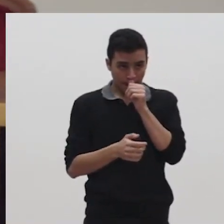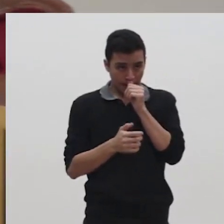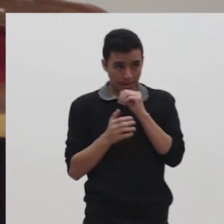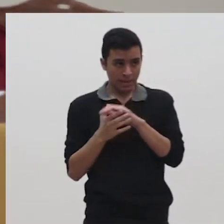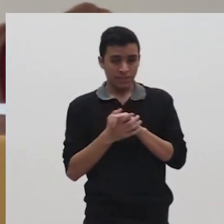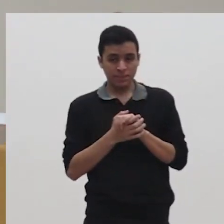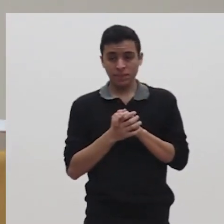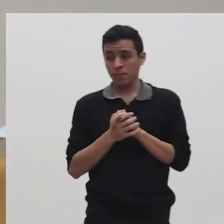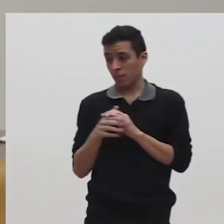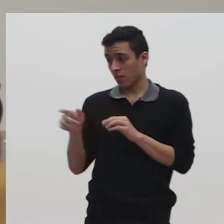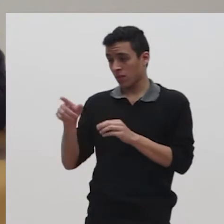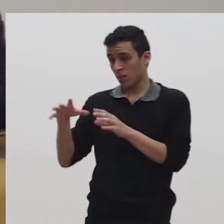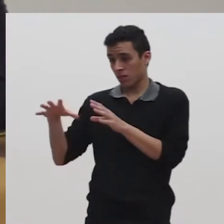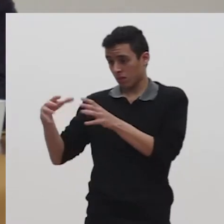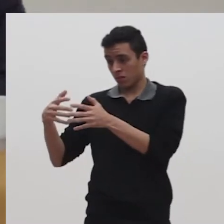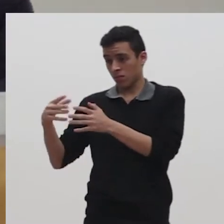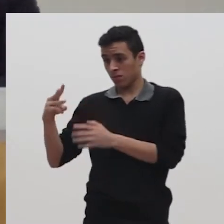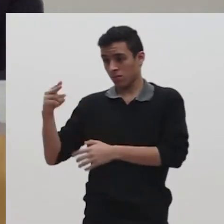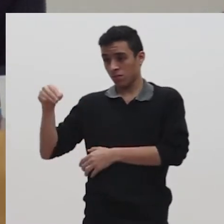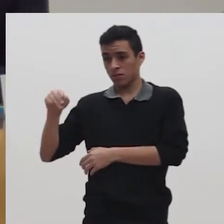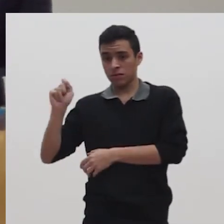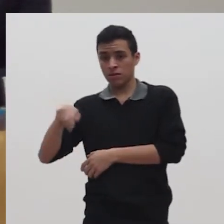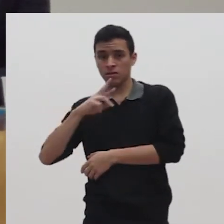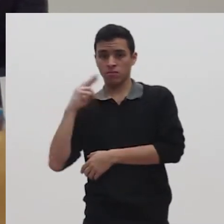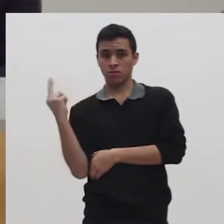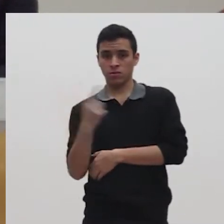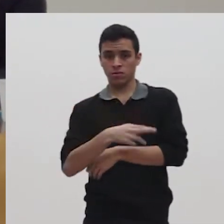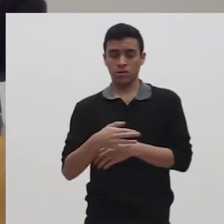3 minutos para a resposta.